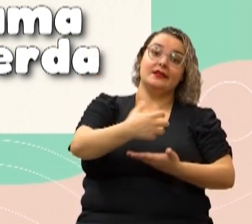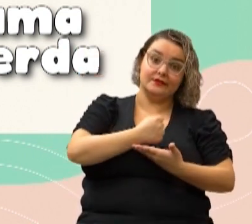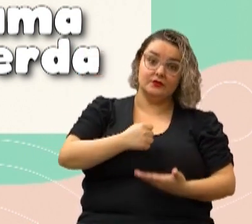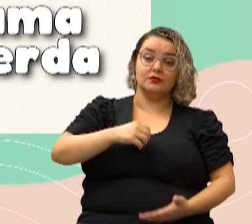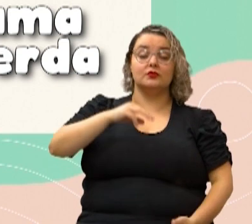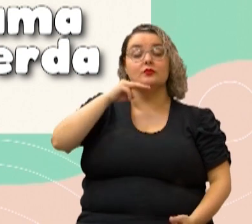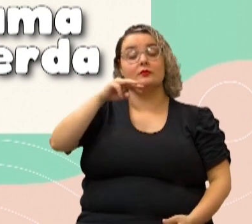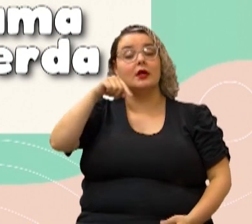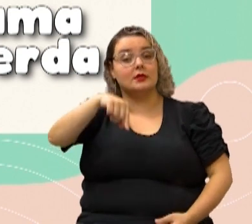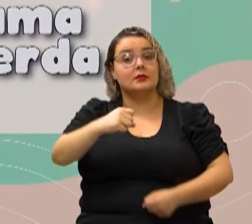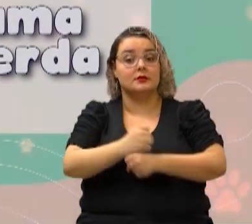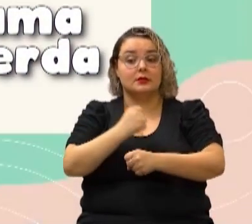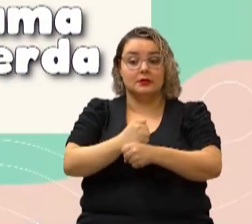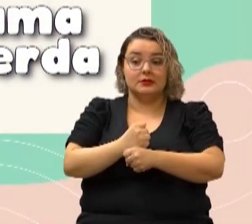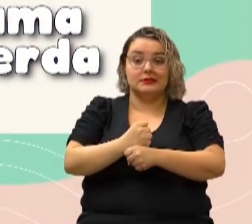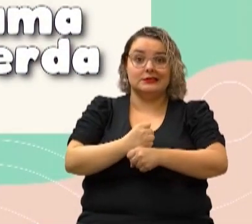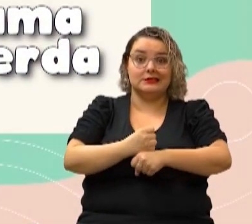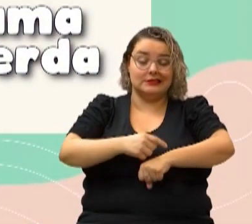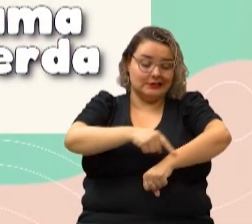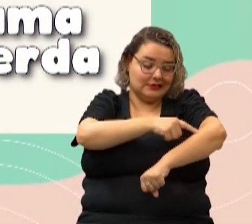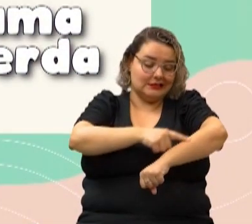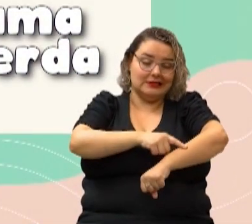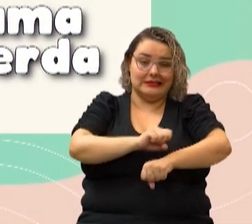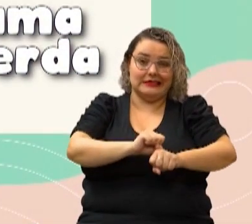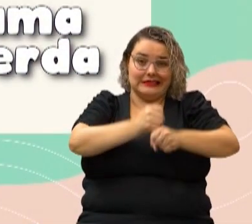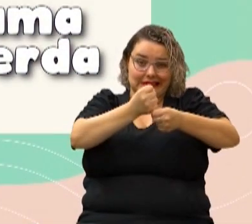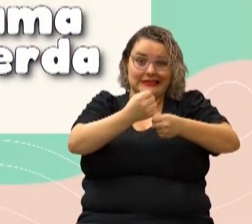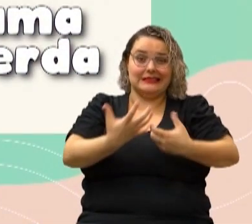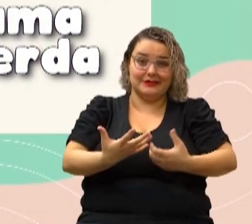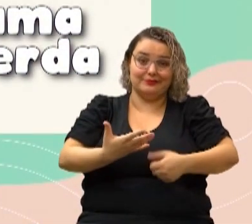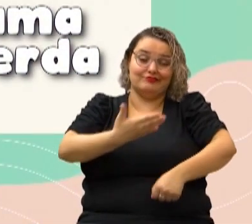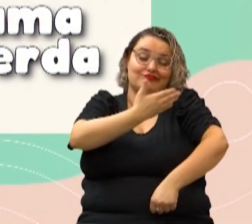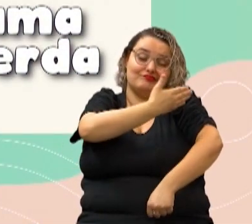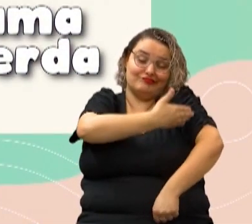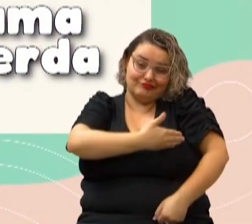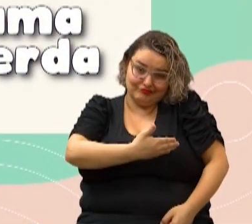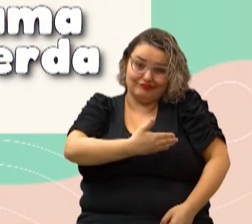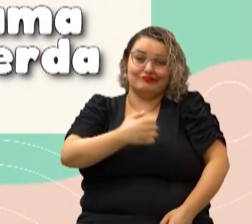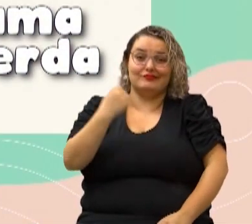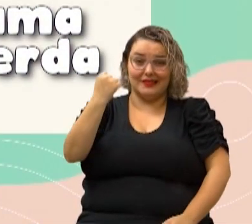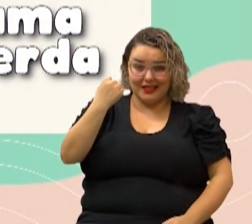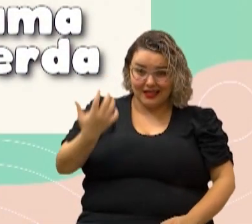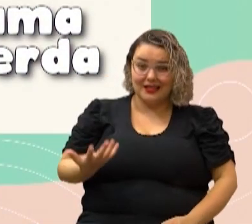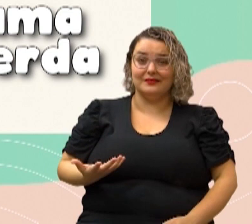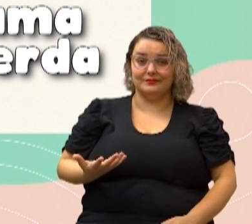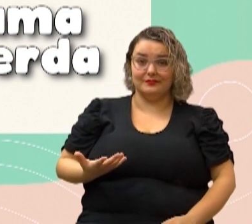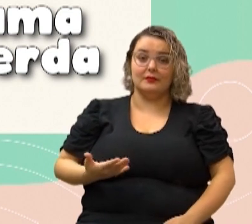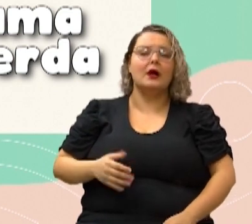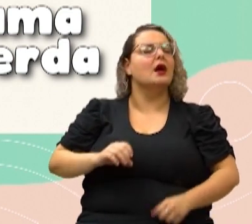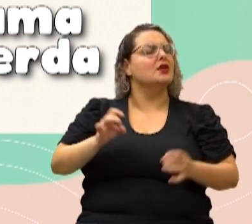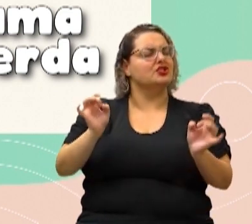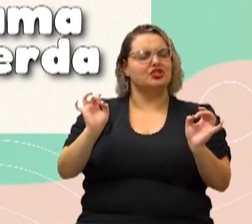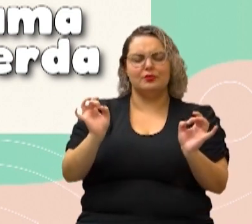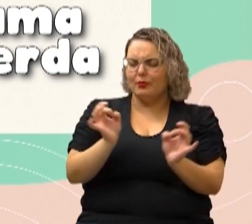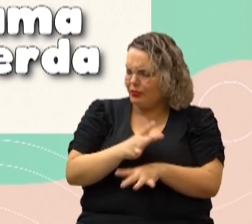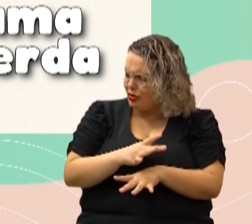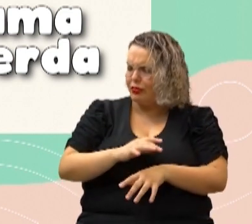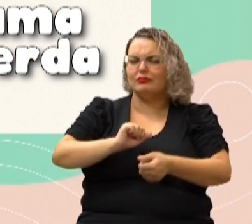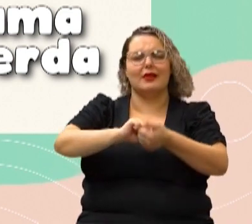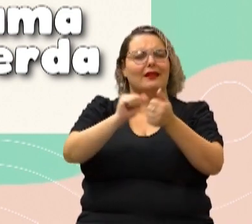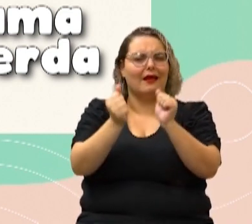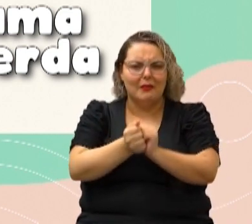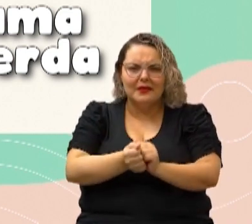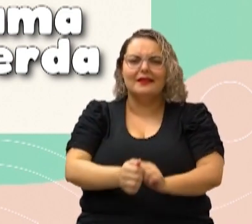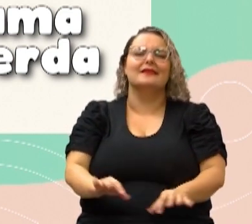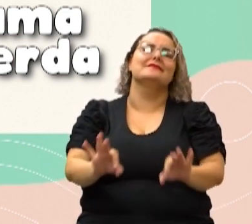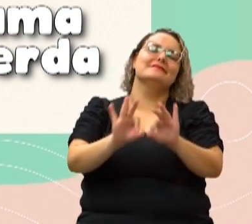março deste ano, com grave fratura na pata esquerda, que teve que ser amputada. Ela está completamente adaptada e